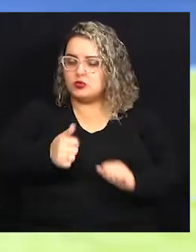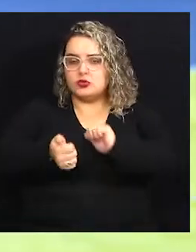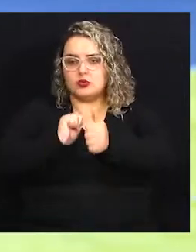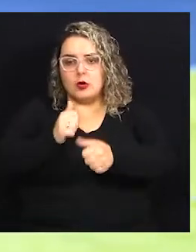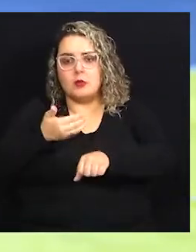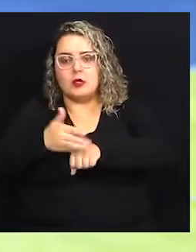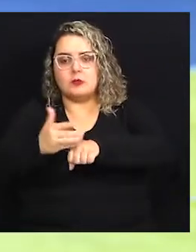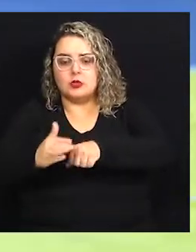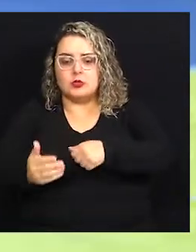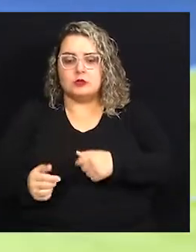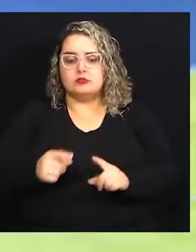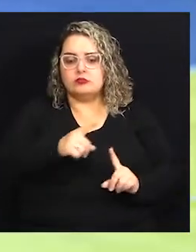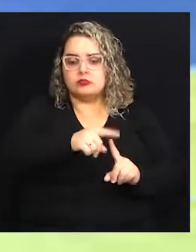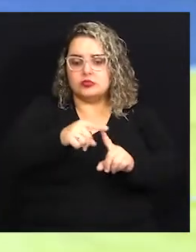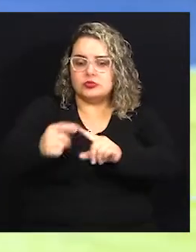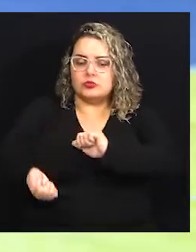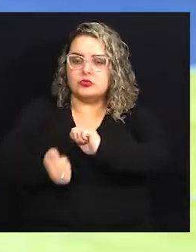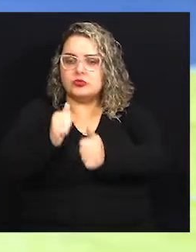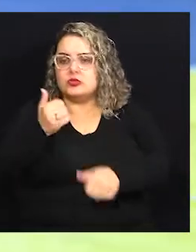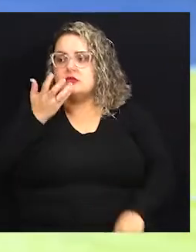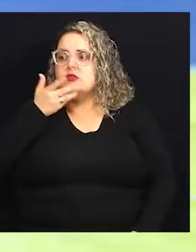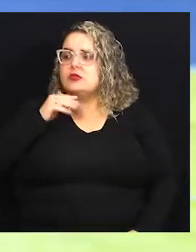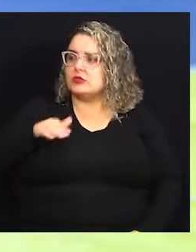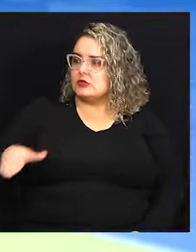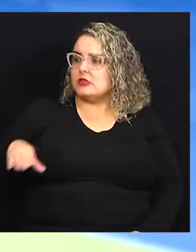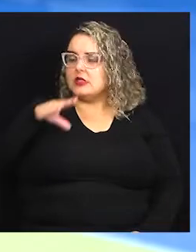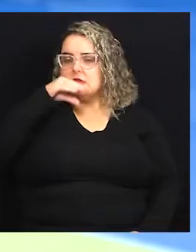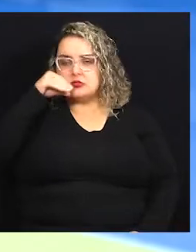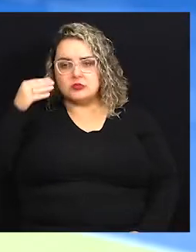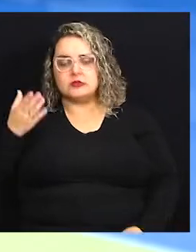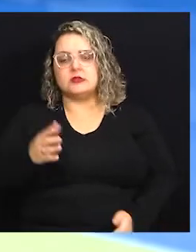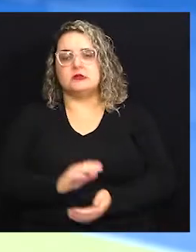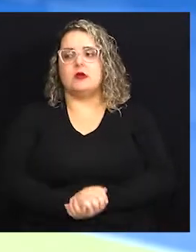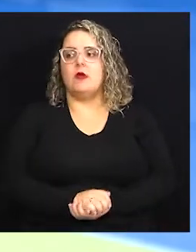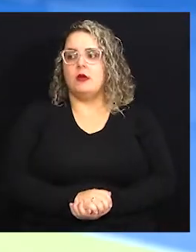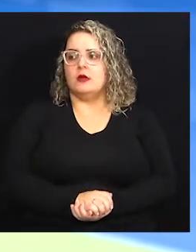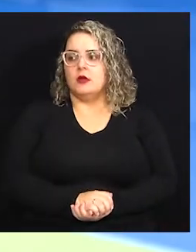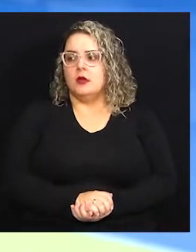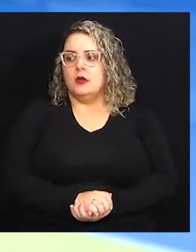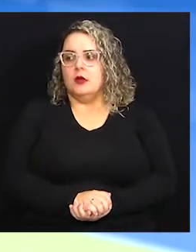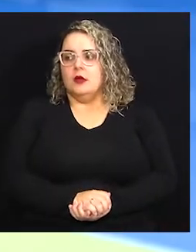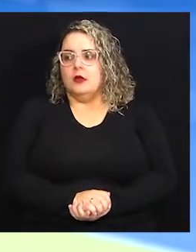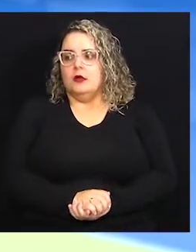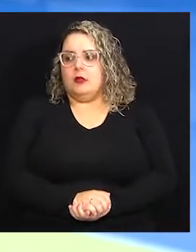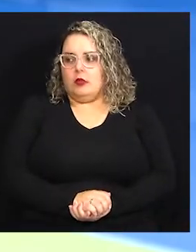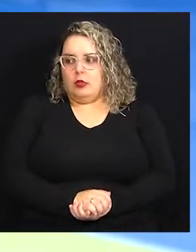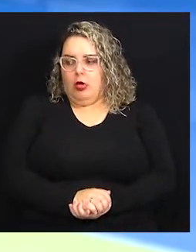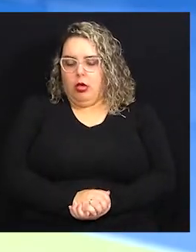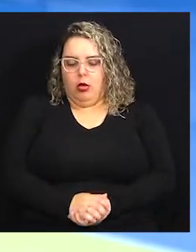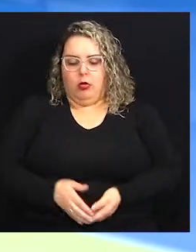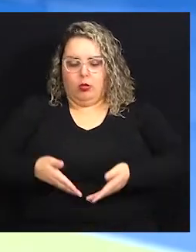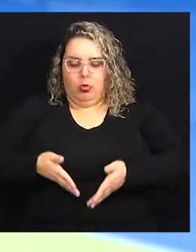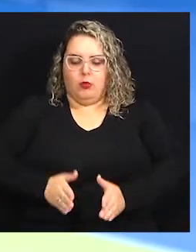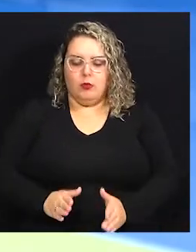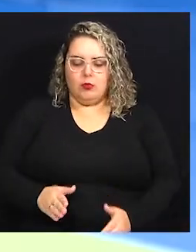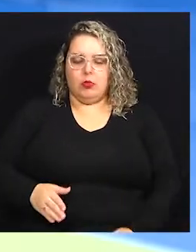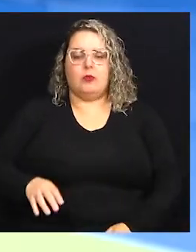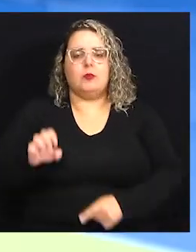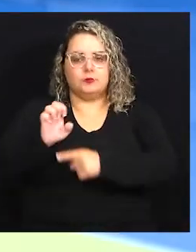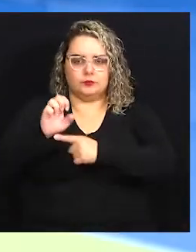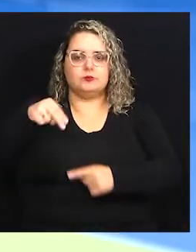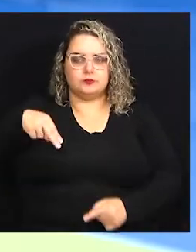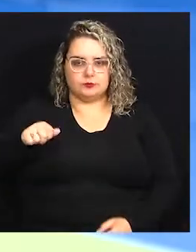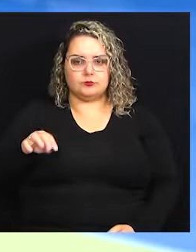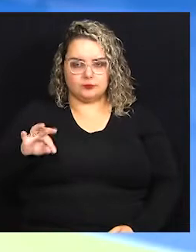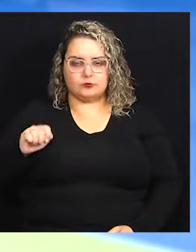alguma modalidade na sua infância, na sua adolescência? Eu sou nascido e criado em Natal, né? Mas que você falou,